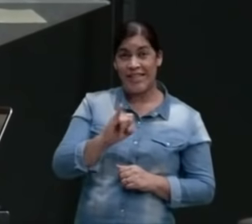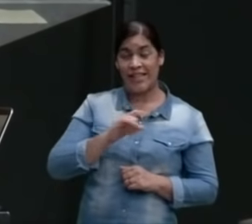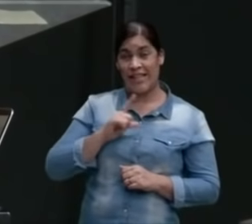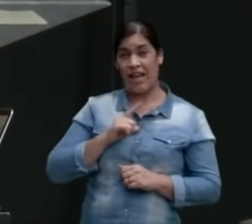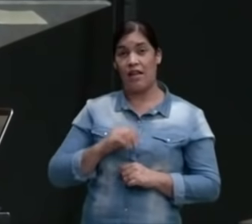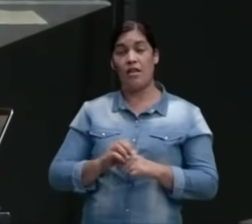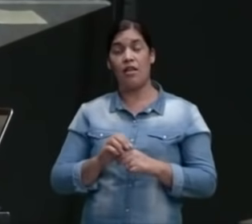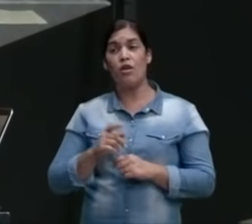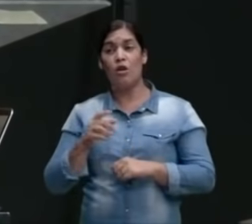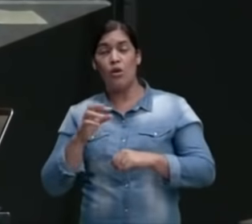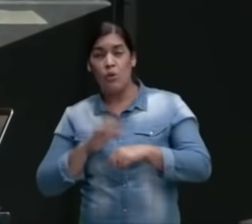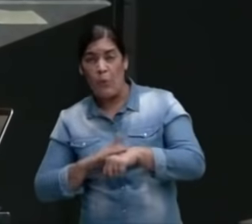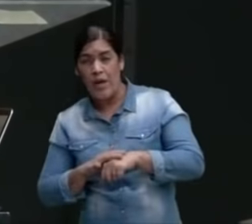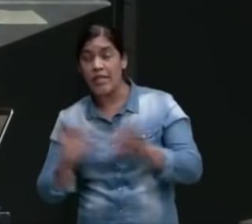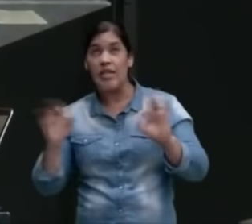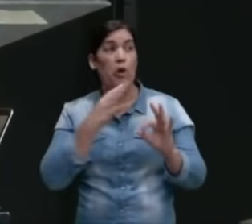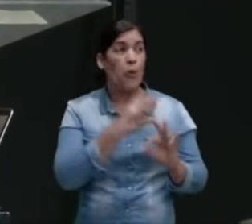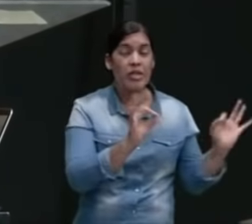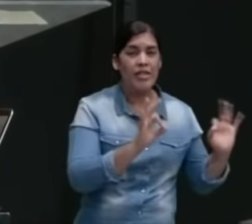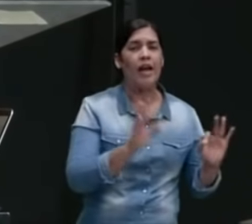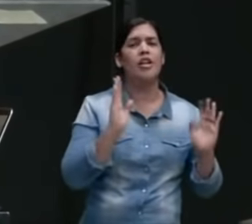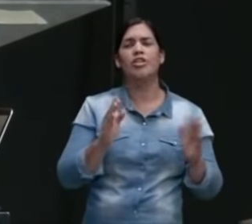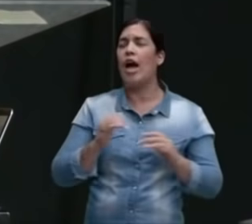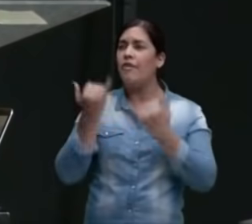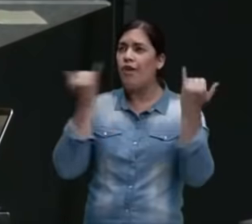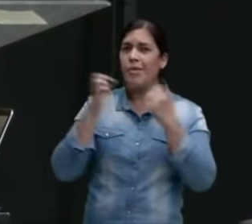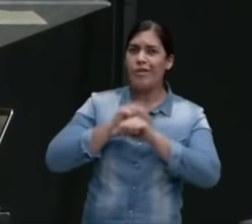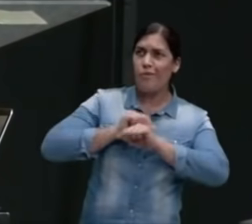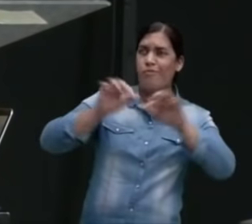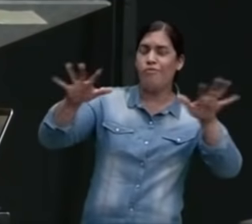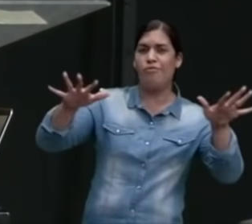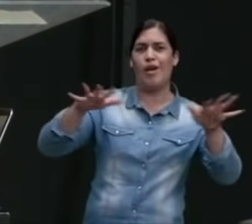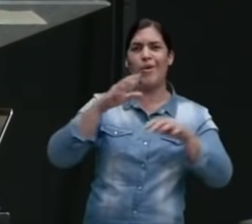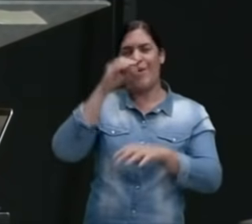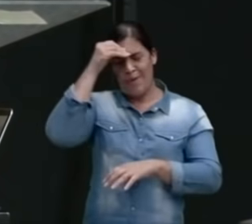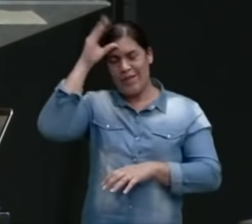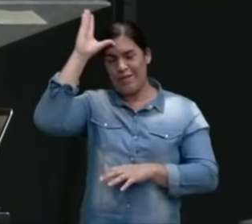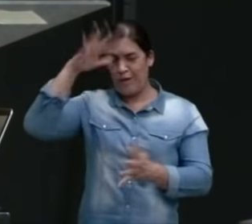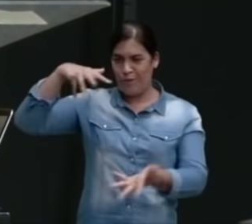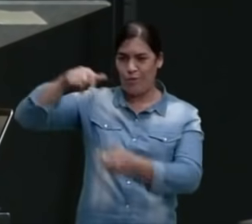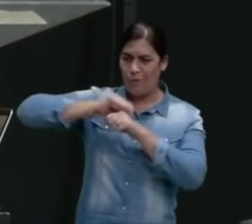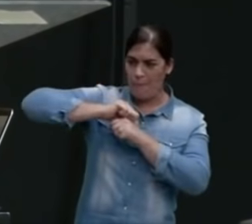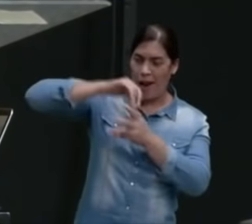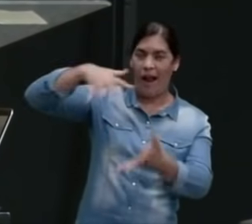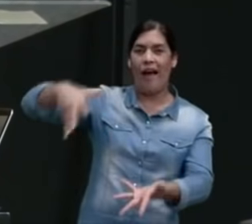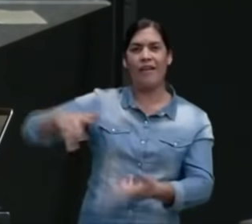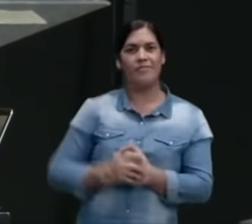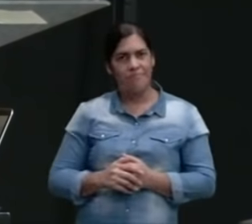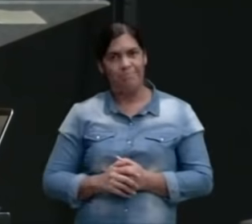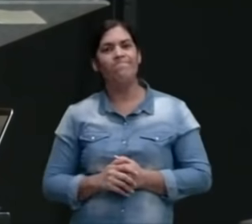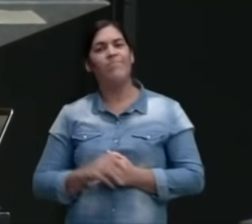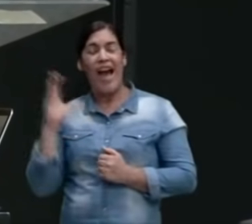já compartilham aquele conhecimento. Qualquer coisa você compartilha e o conhecimento atinge o mundo inteiro de uma forma